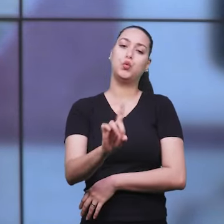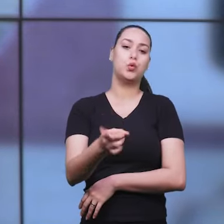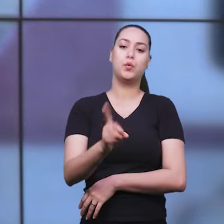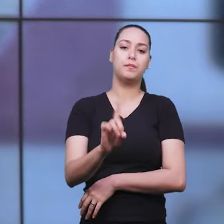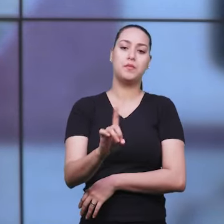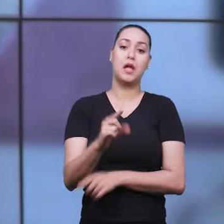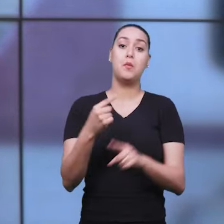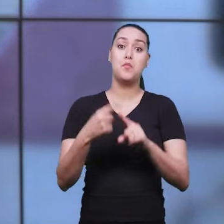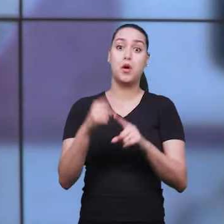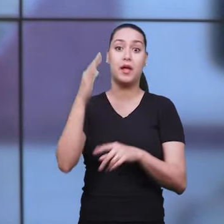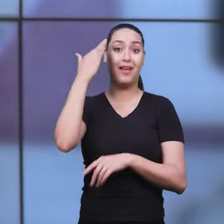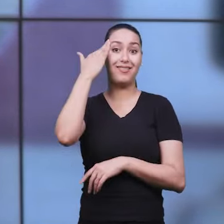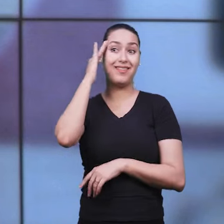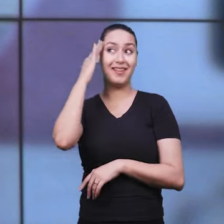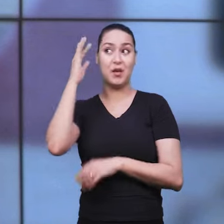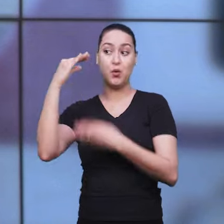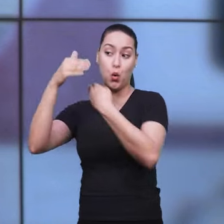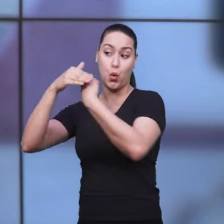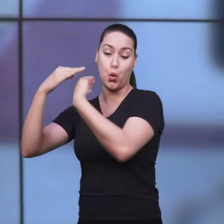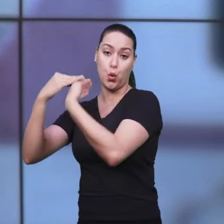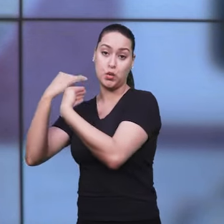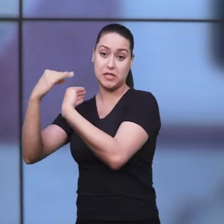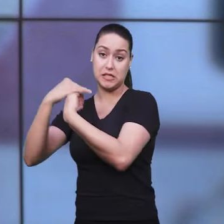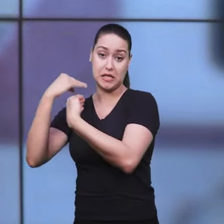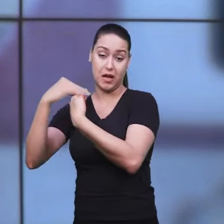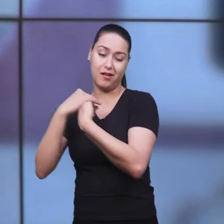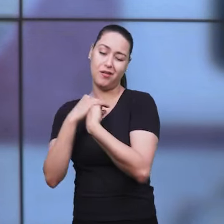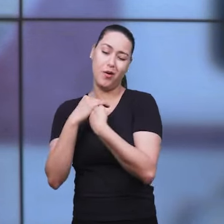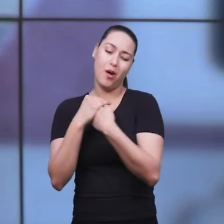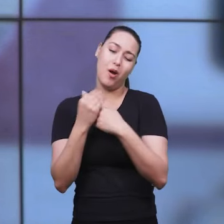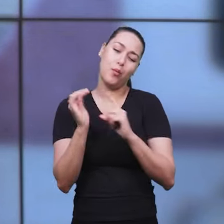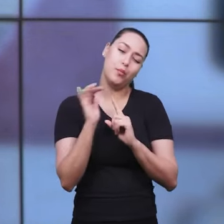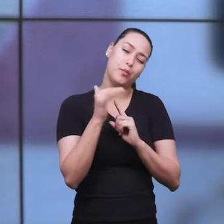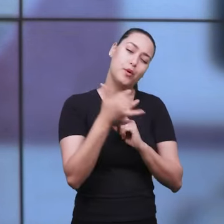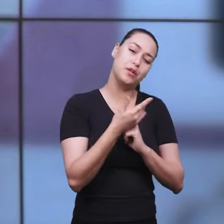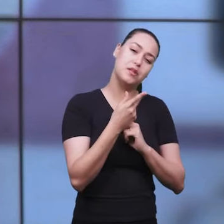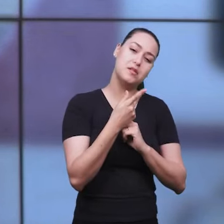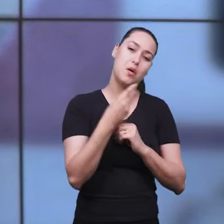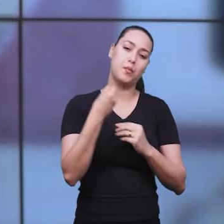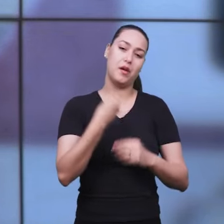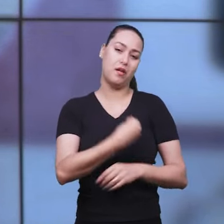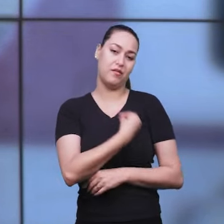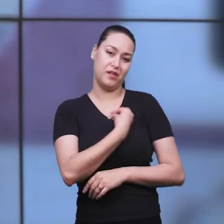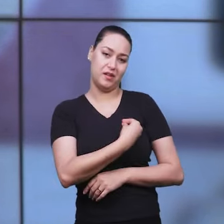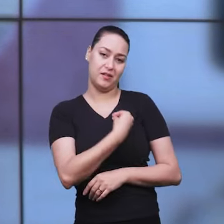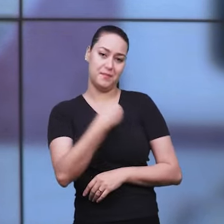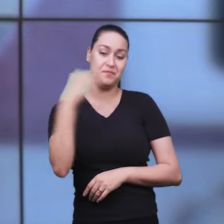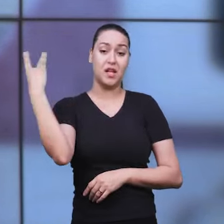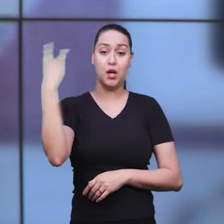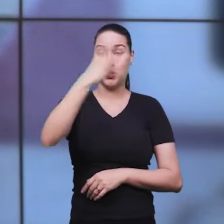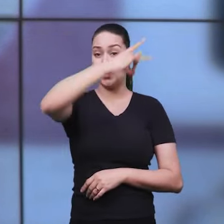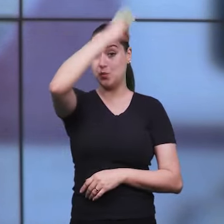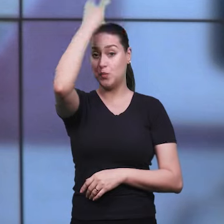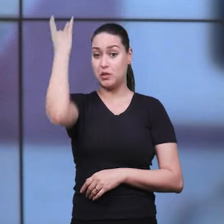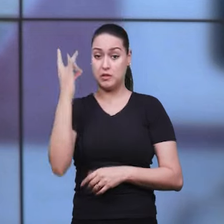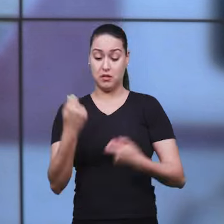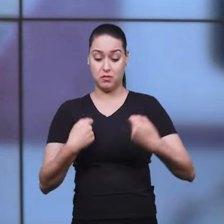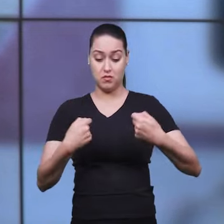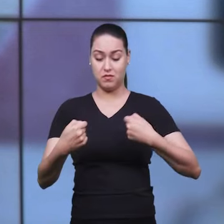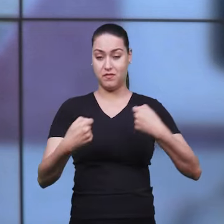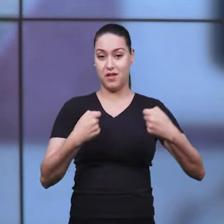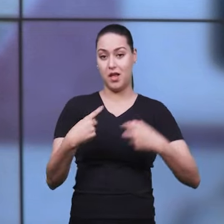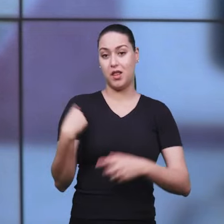de Mardoqueu era proteção para a sua vida. Se, como Esther, o Espírito Santo é quem orienta os